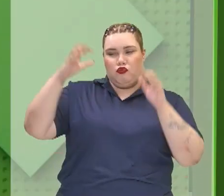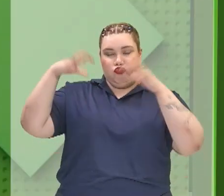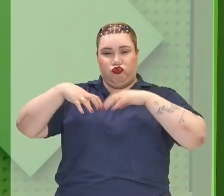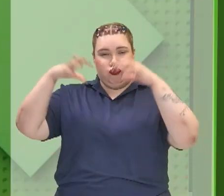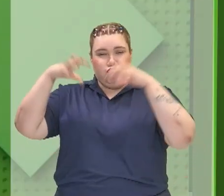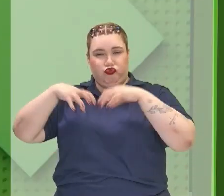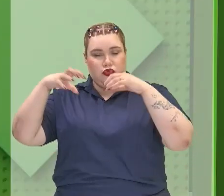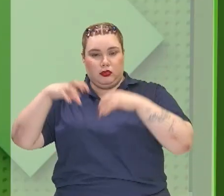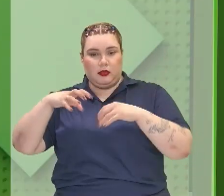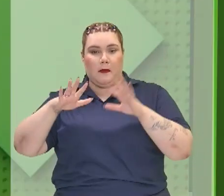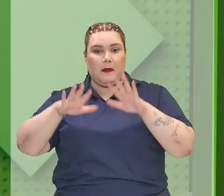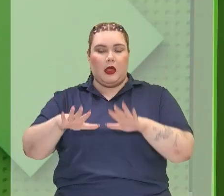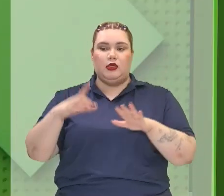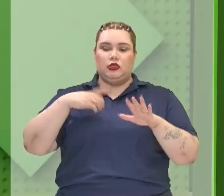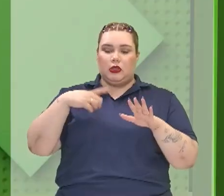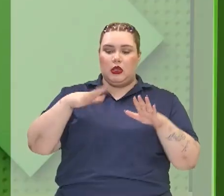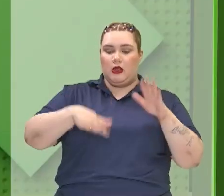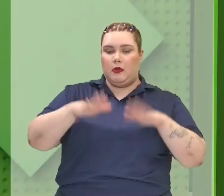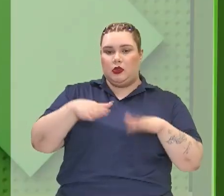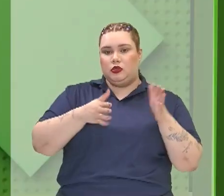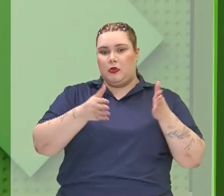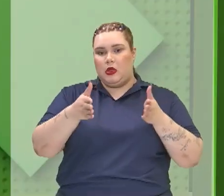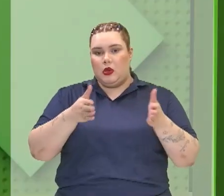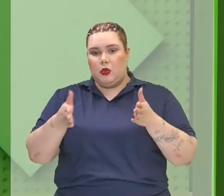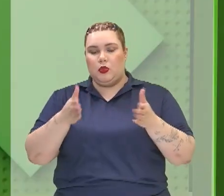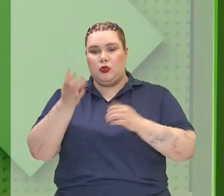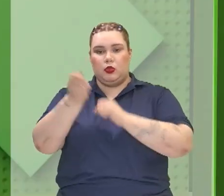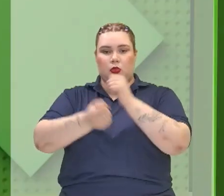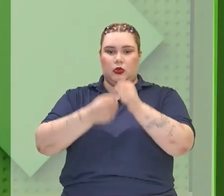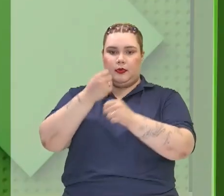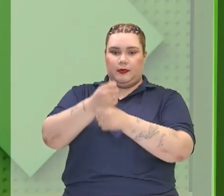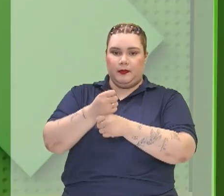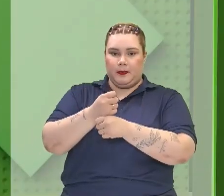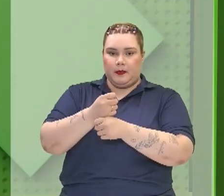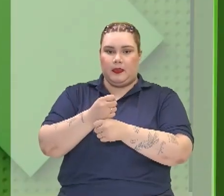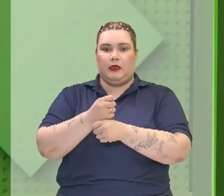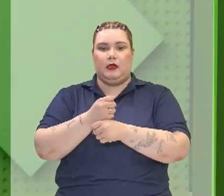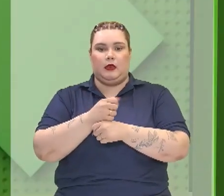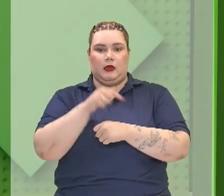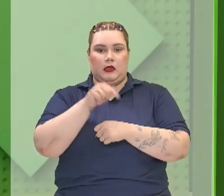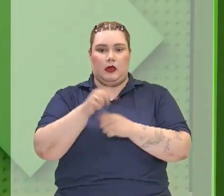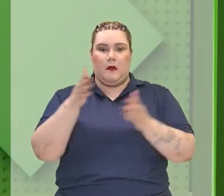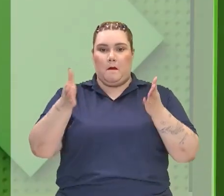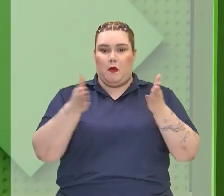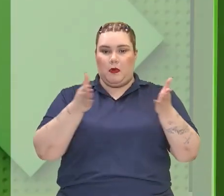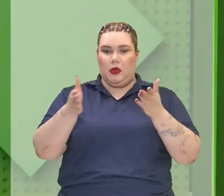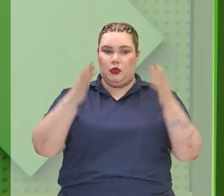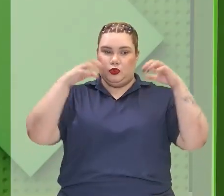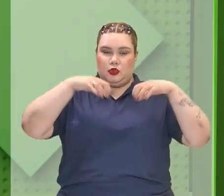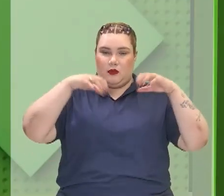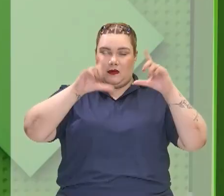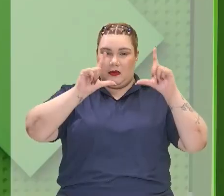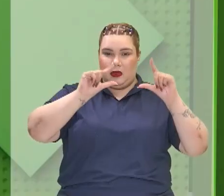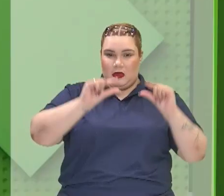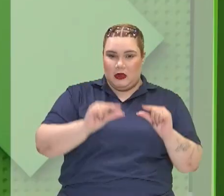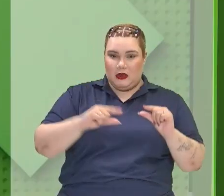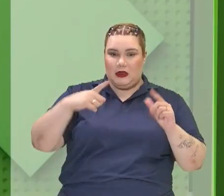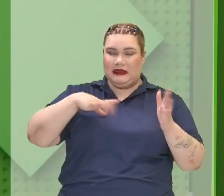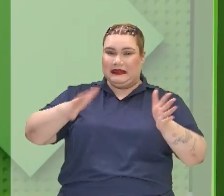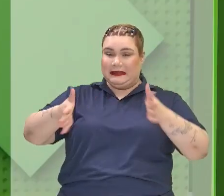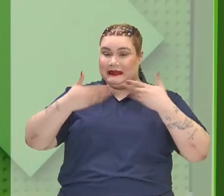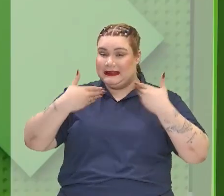que em determinado momento, determinadas épocas do ano, nesse momento em que chove menos, nós temos um